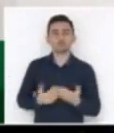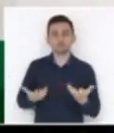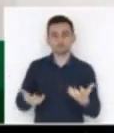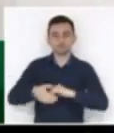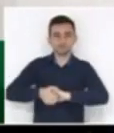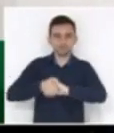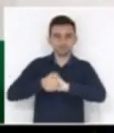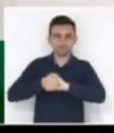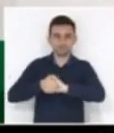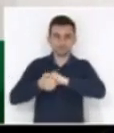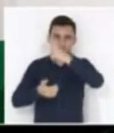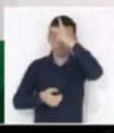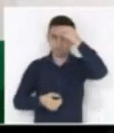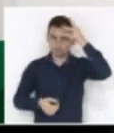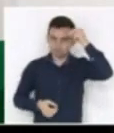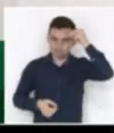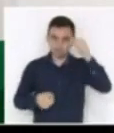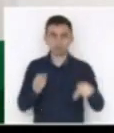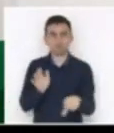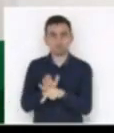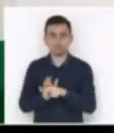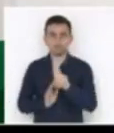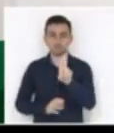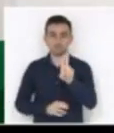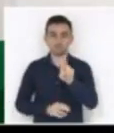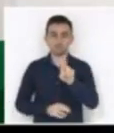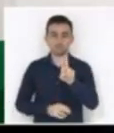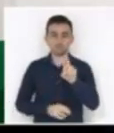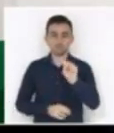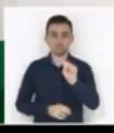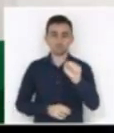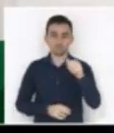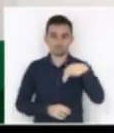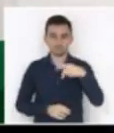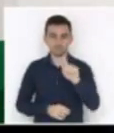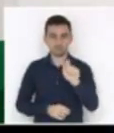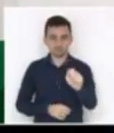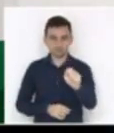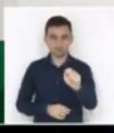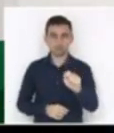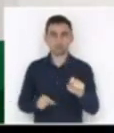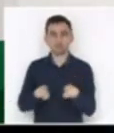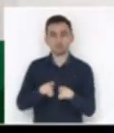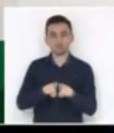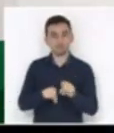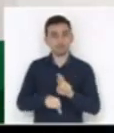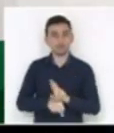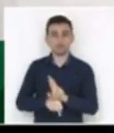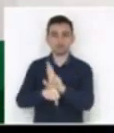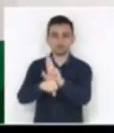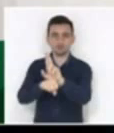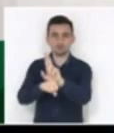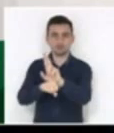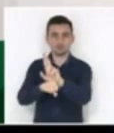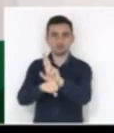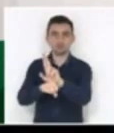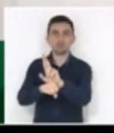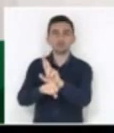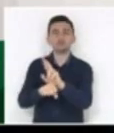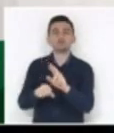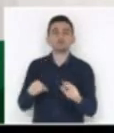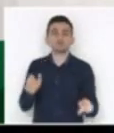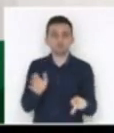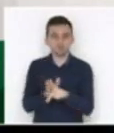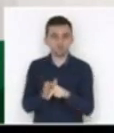Gustavo Cancelier, de Uruçanga, o representante Sérgio Macari, do Uruçanga Minérios,